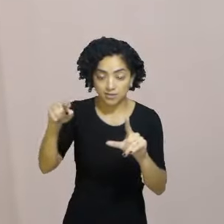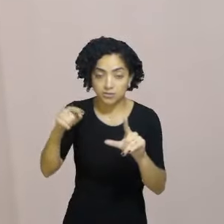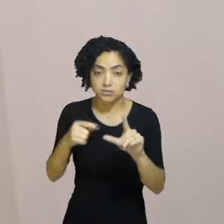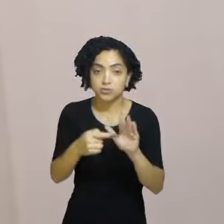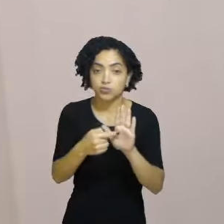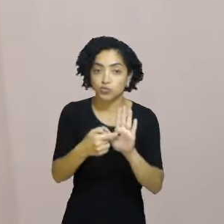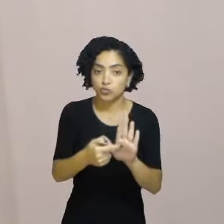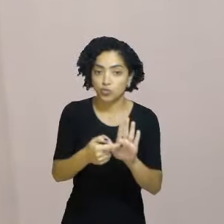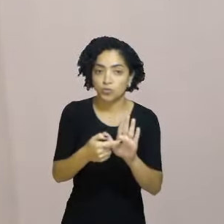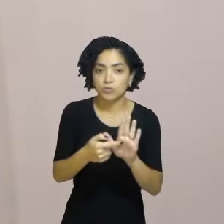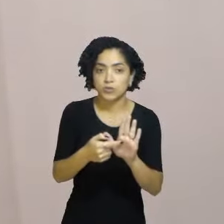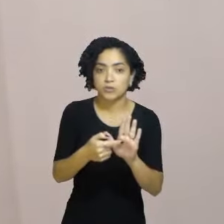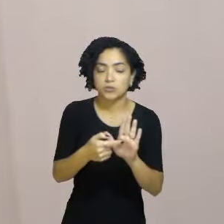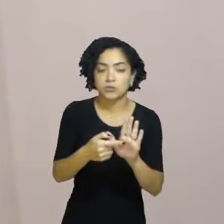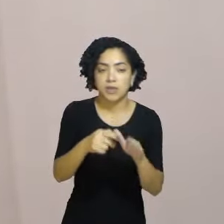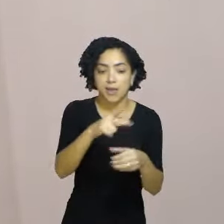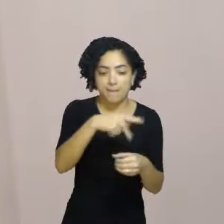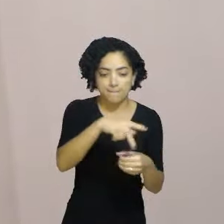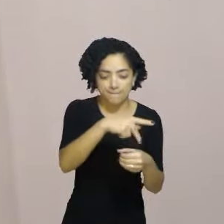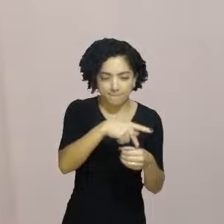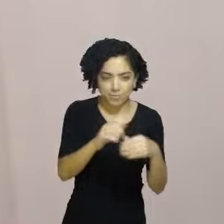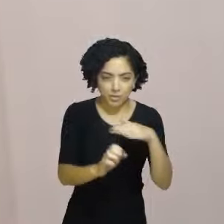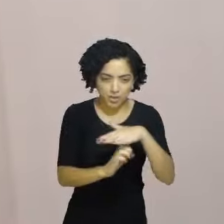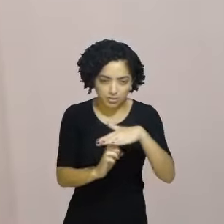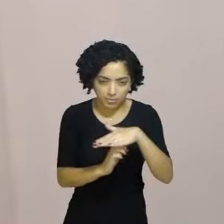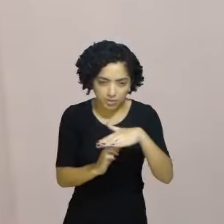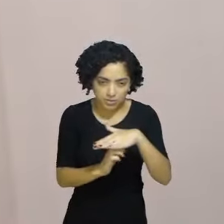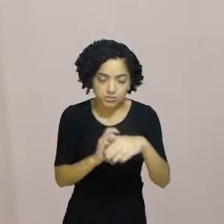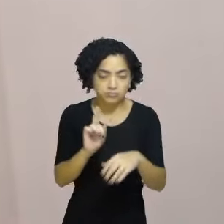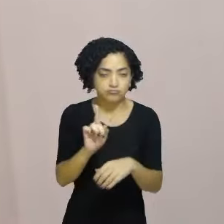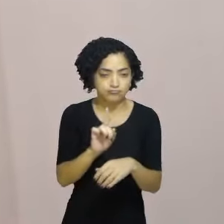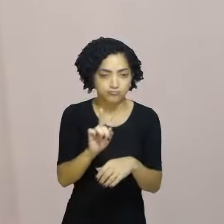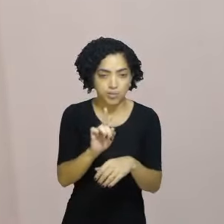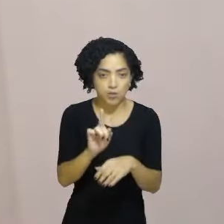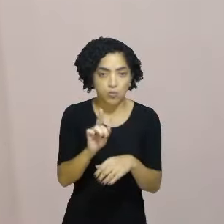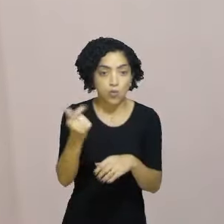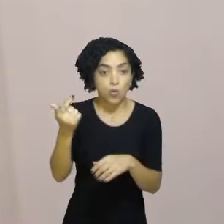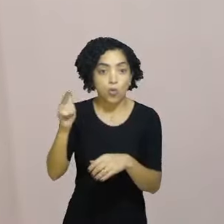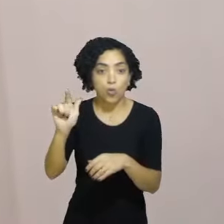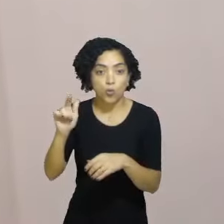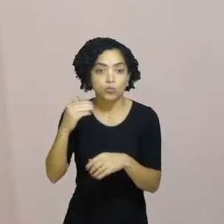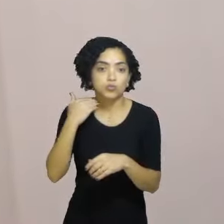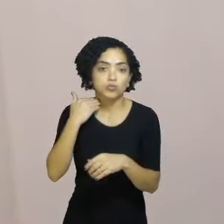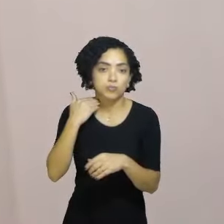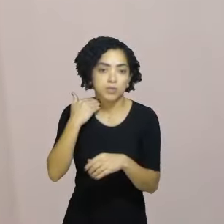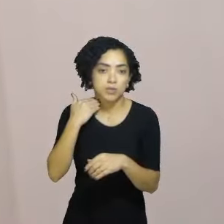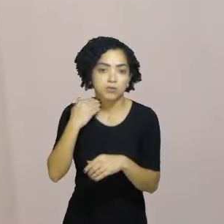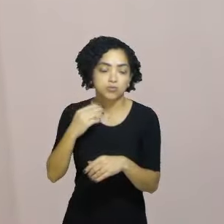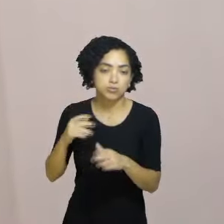a Petrobras, e nem a Eletrobras, e nem os bancos públicos.